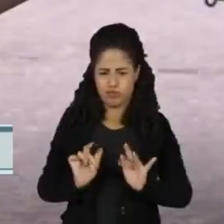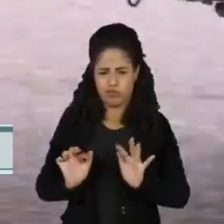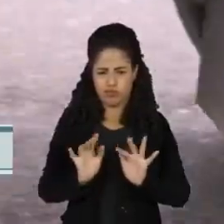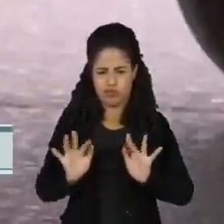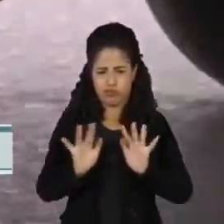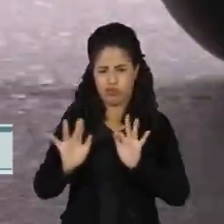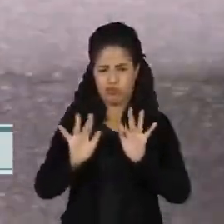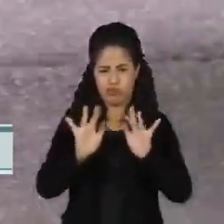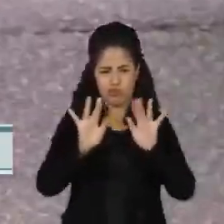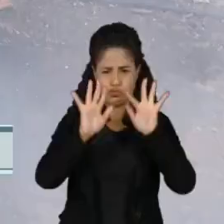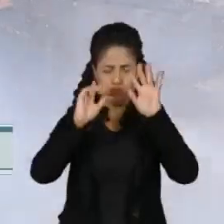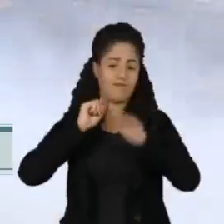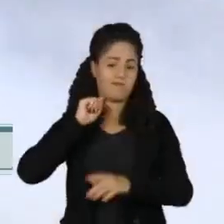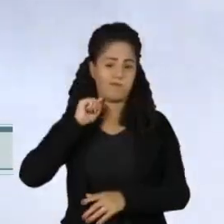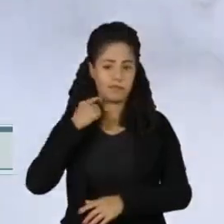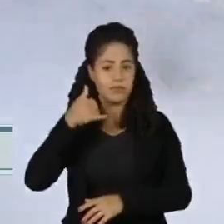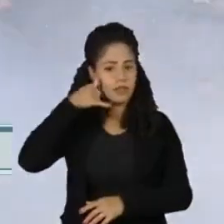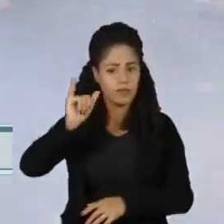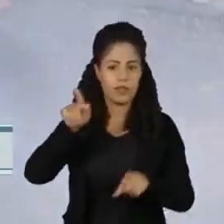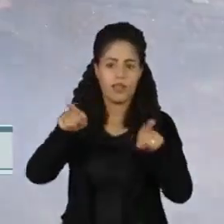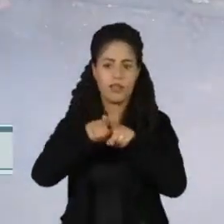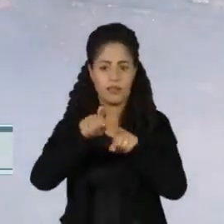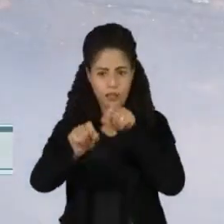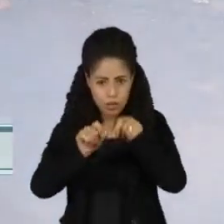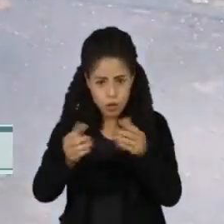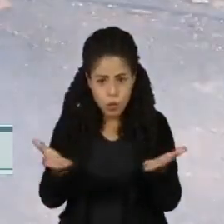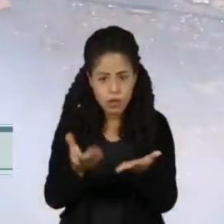emissão dos poluentes. Então a gente